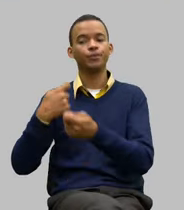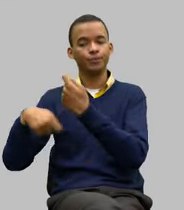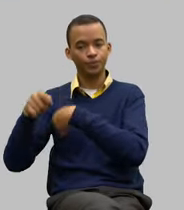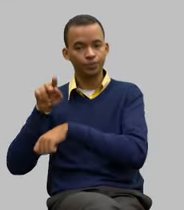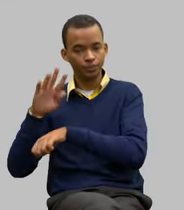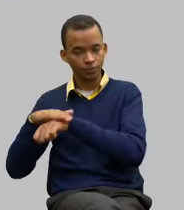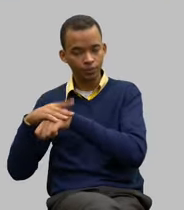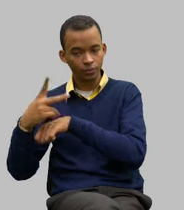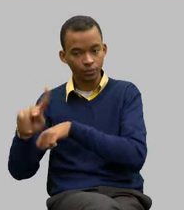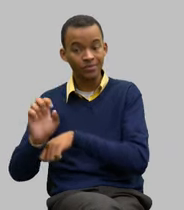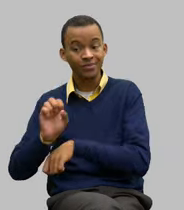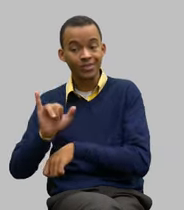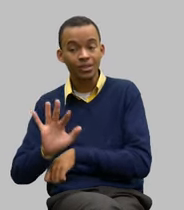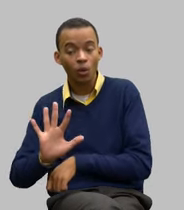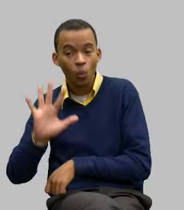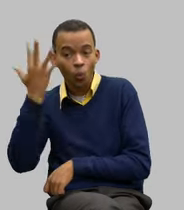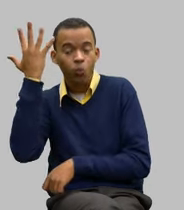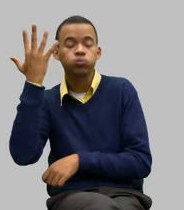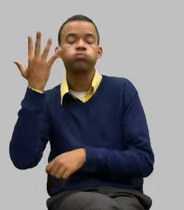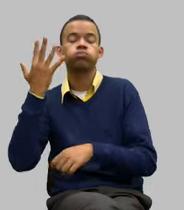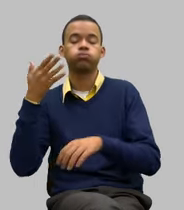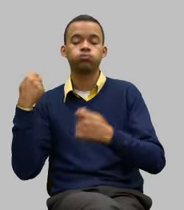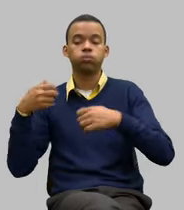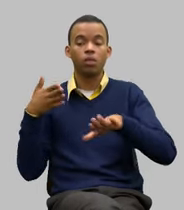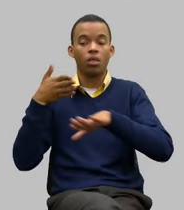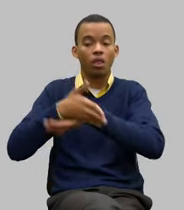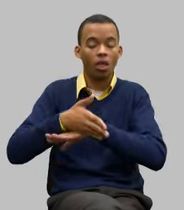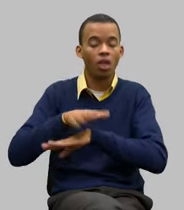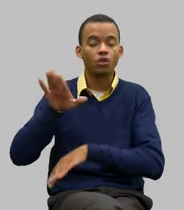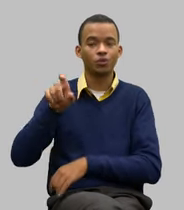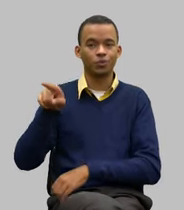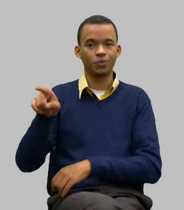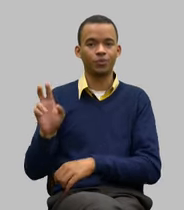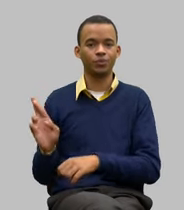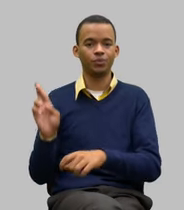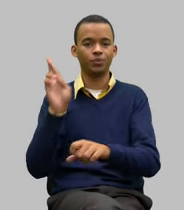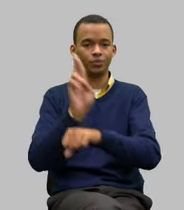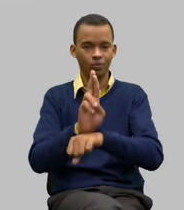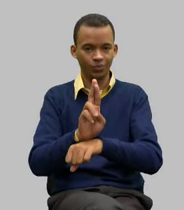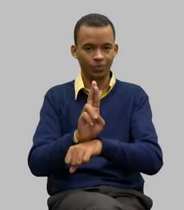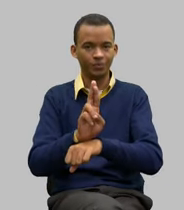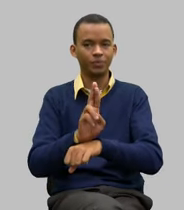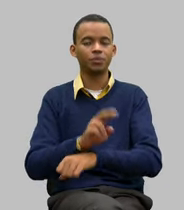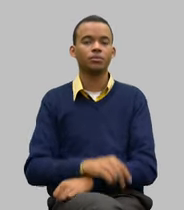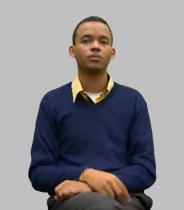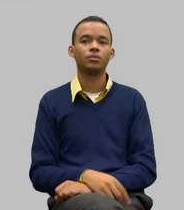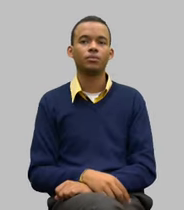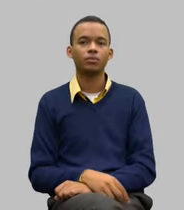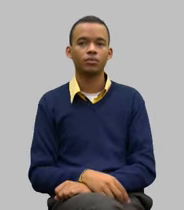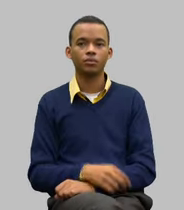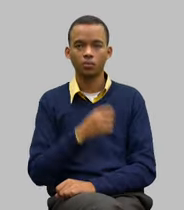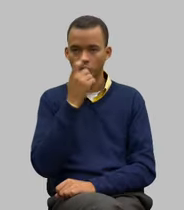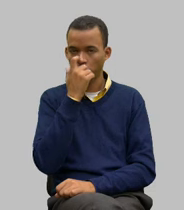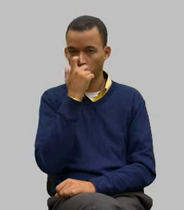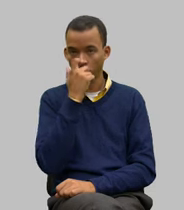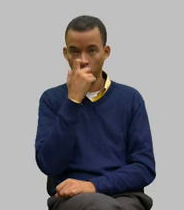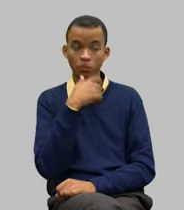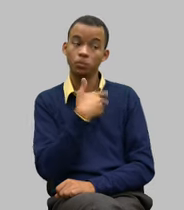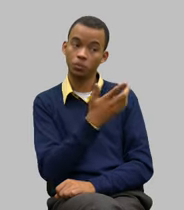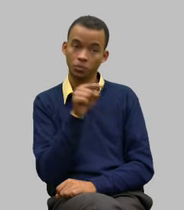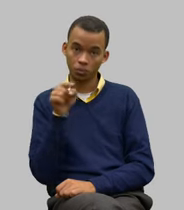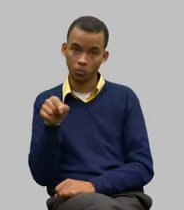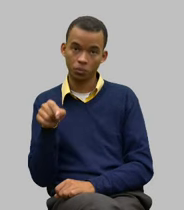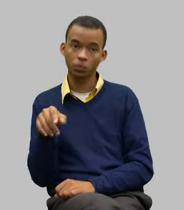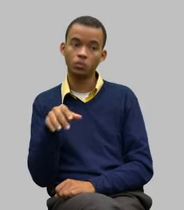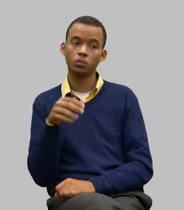havendo alguma necessidade de intervenção quem é chamado é o Gar bom então então realmente o que eles falaram aqui procede